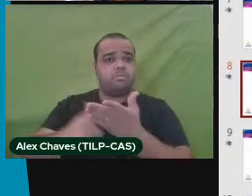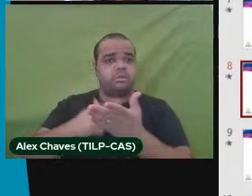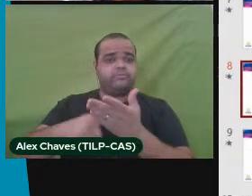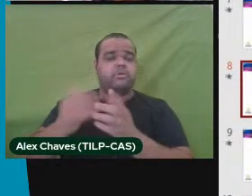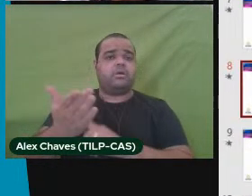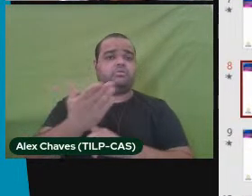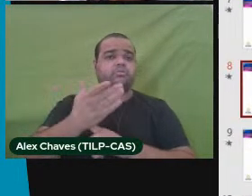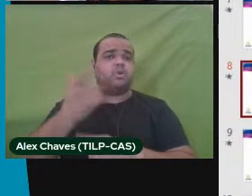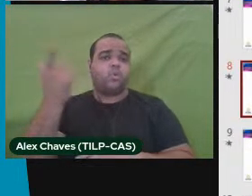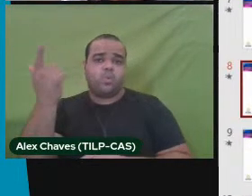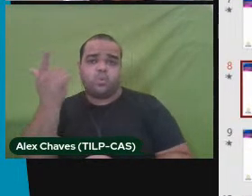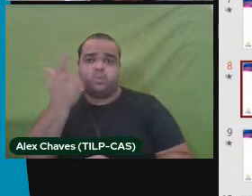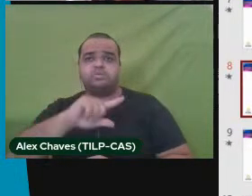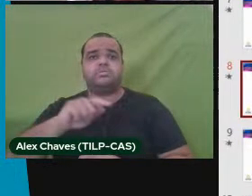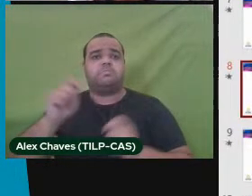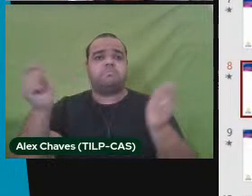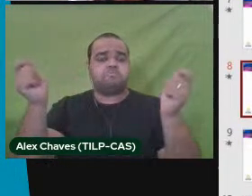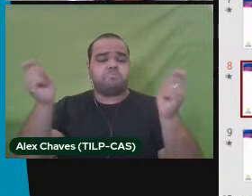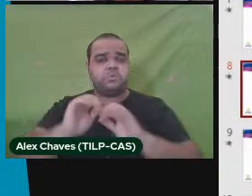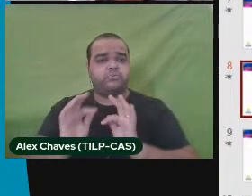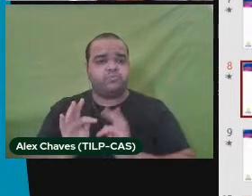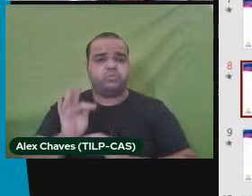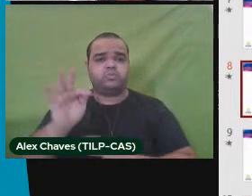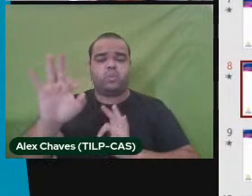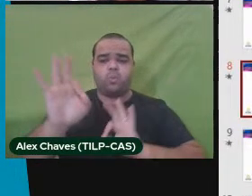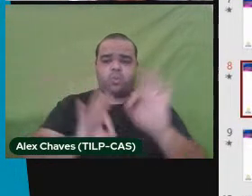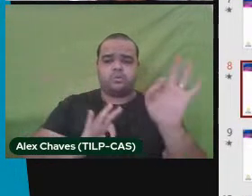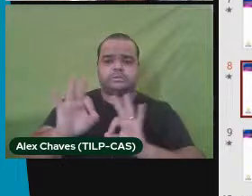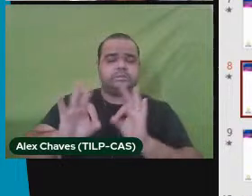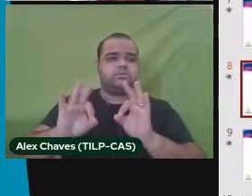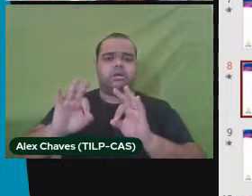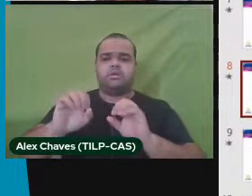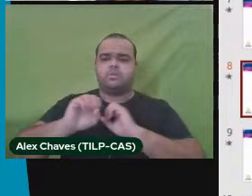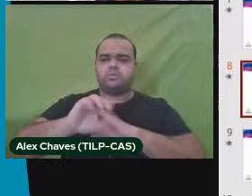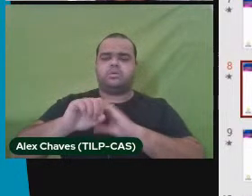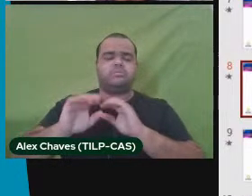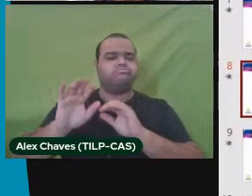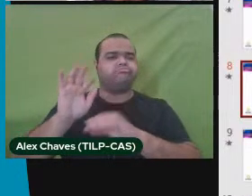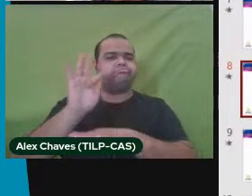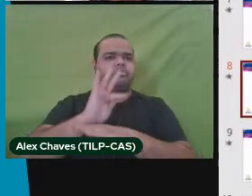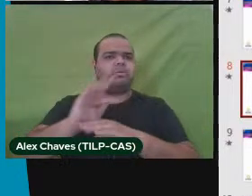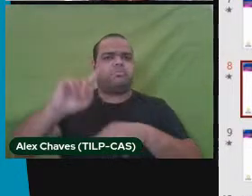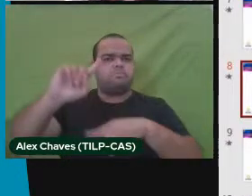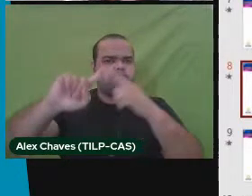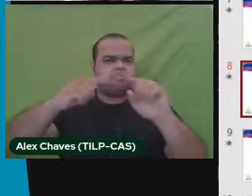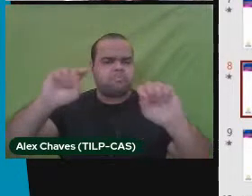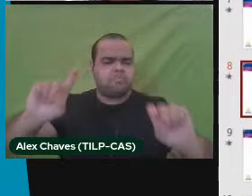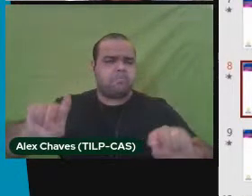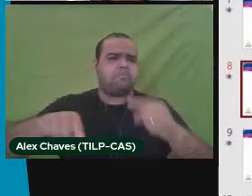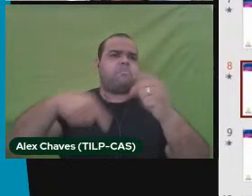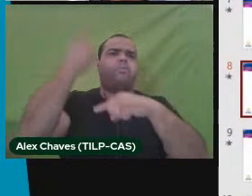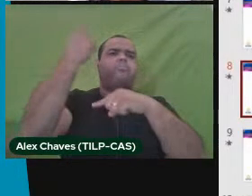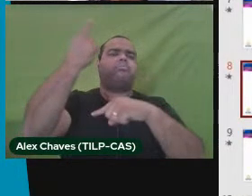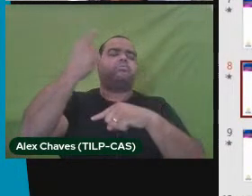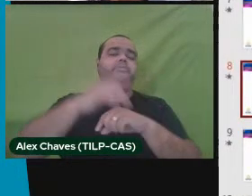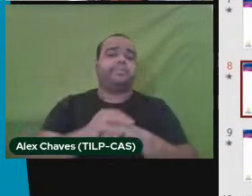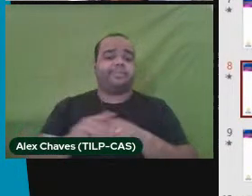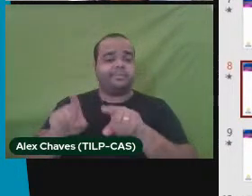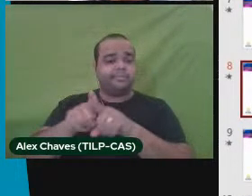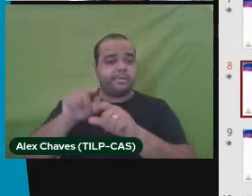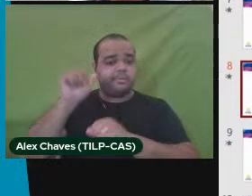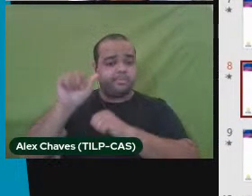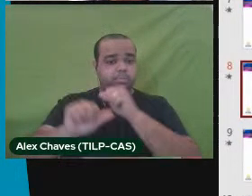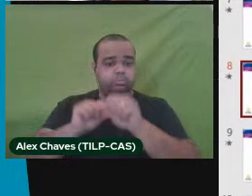Só assim nós poderemos criar condições necessárias para o sucesso da educação formal e para transformar